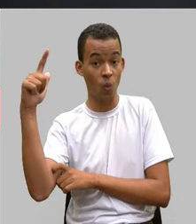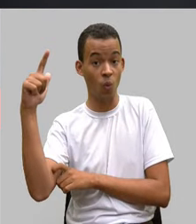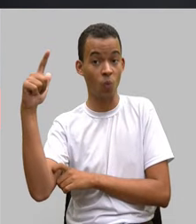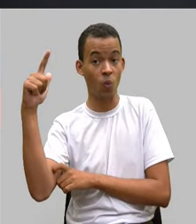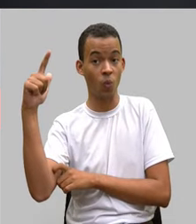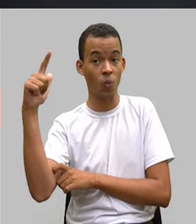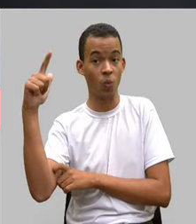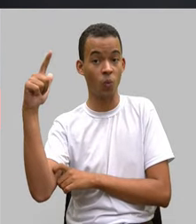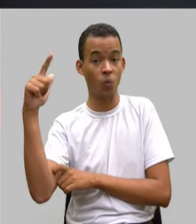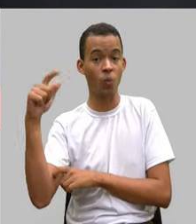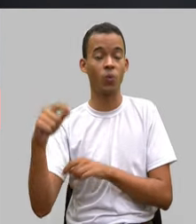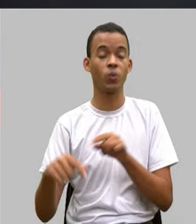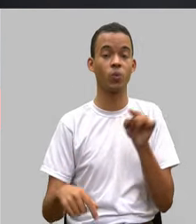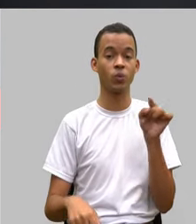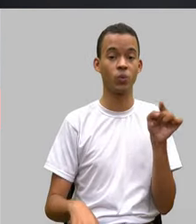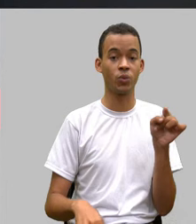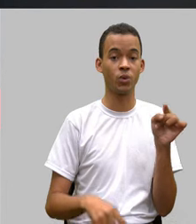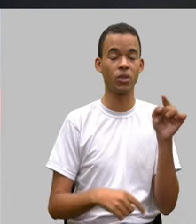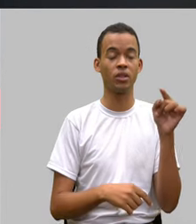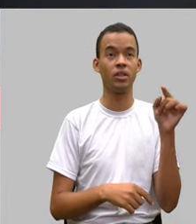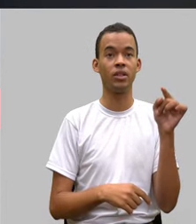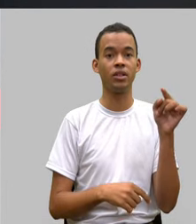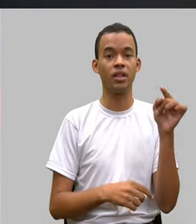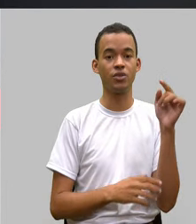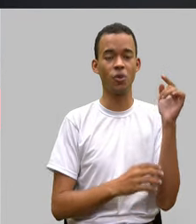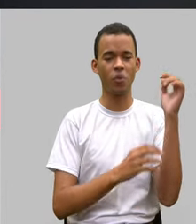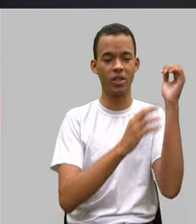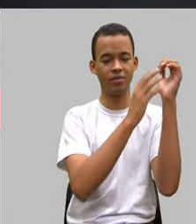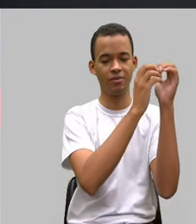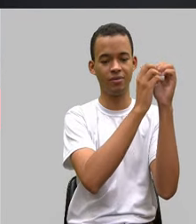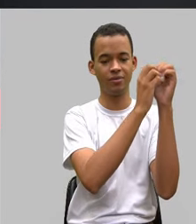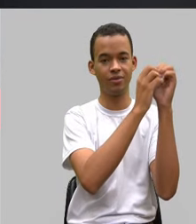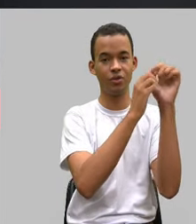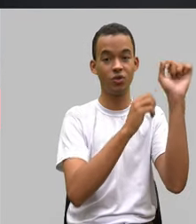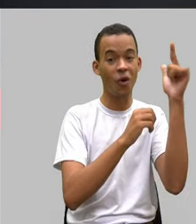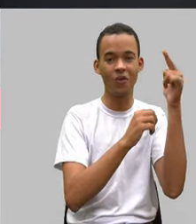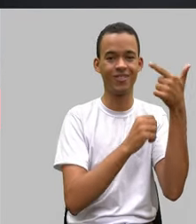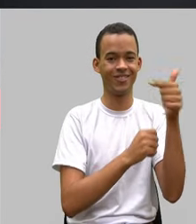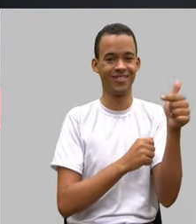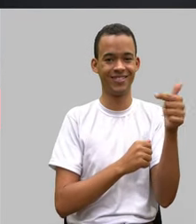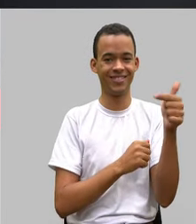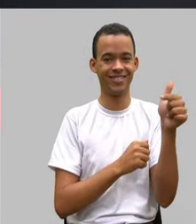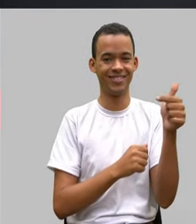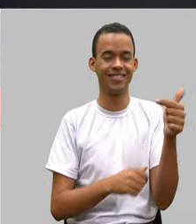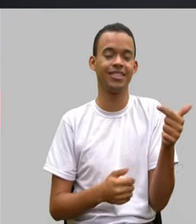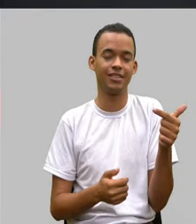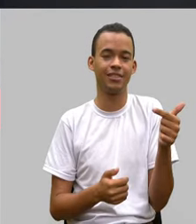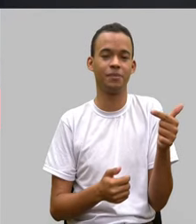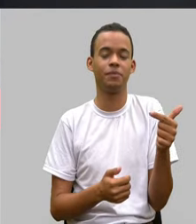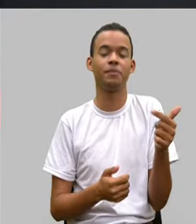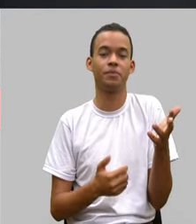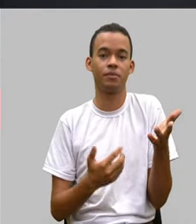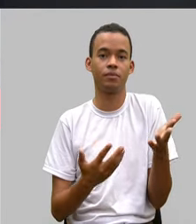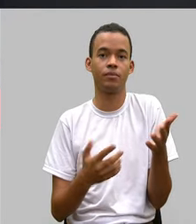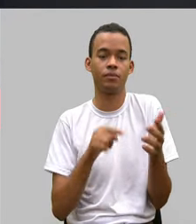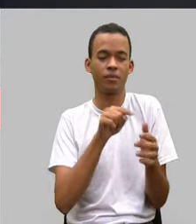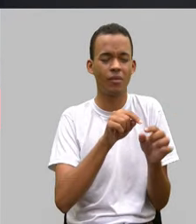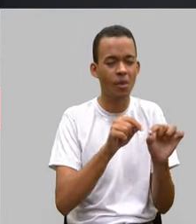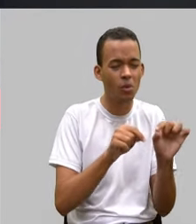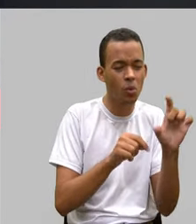e a outra que era cultivada no sol o cânhamo chegava até 4 m de